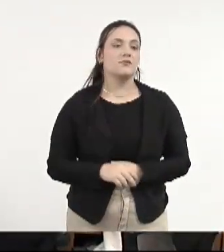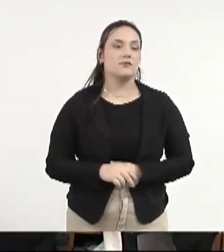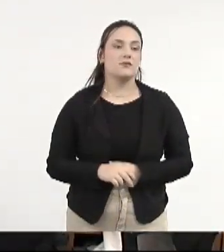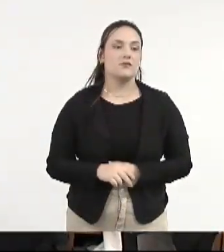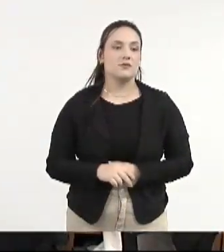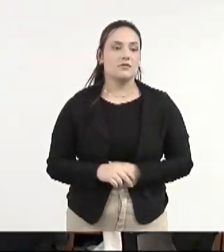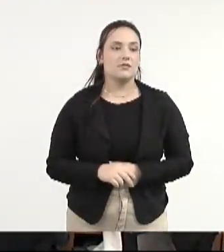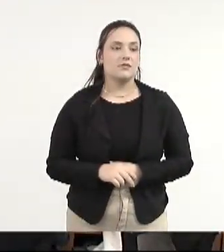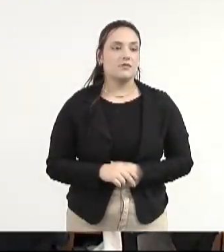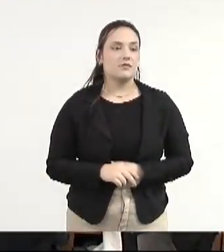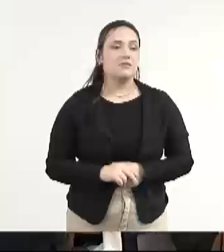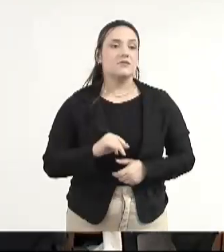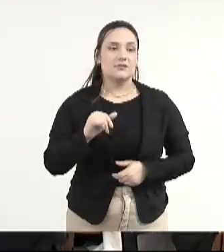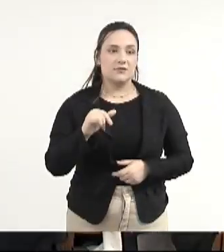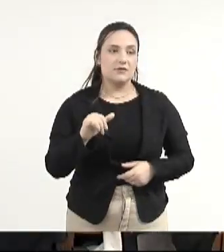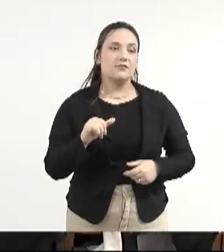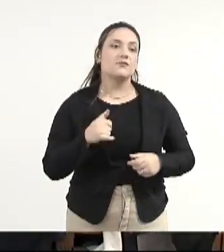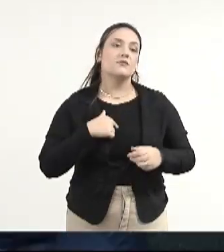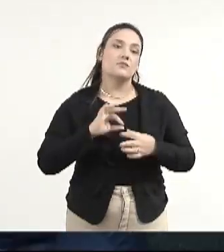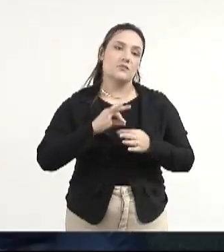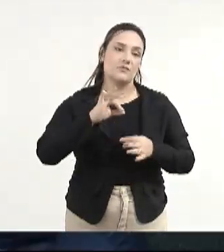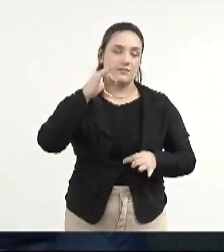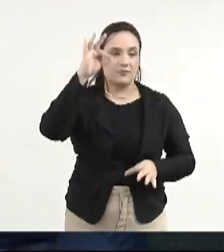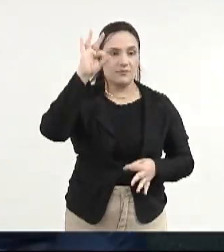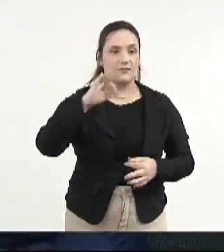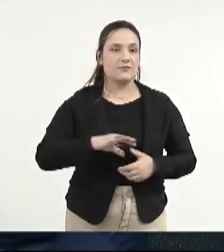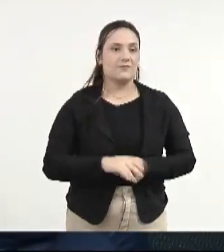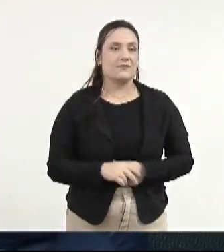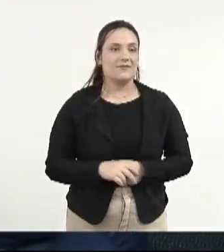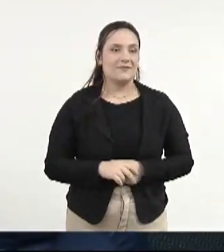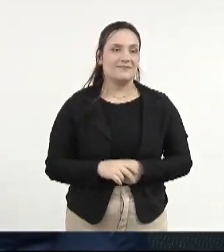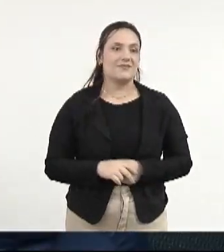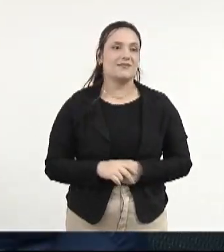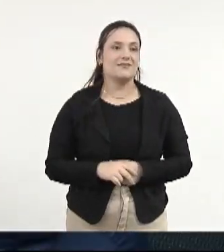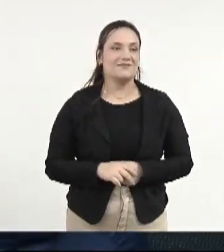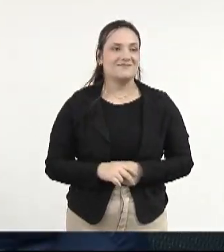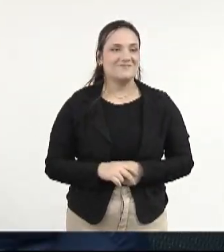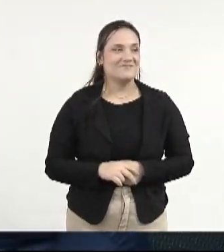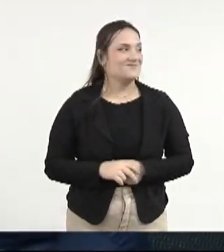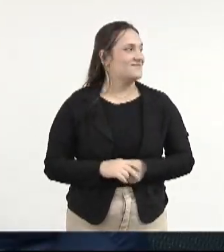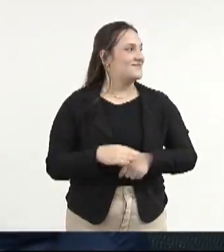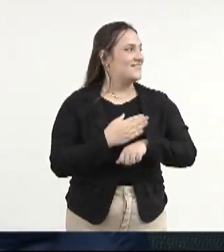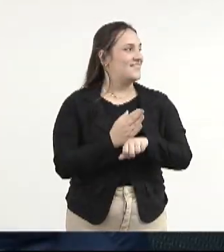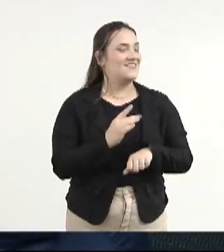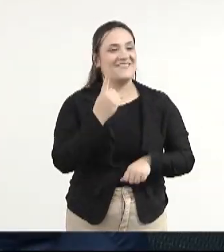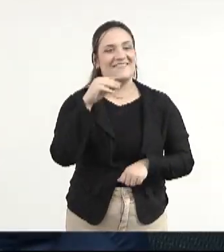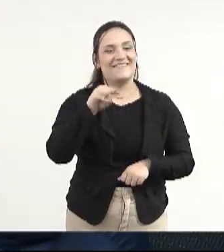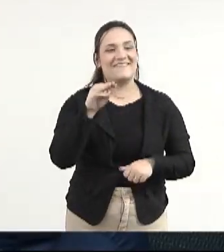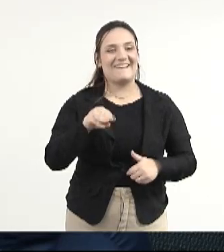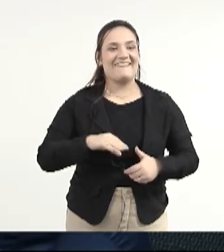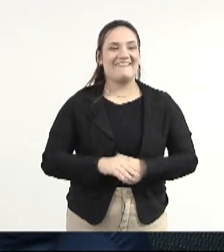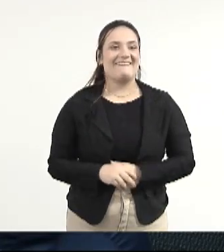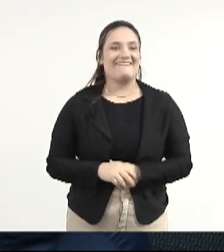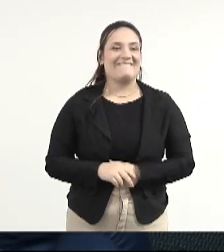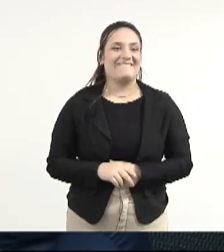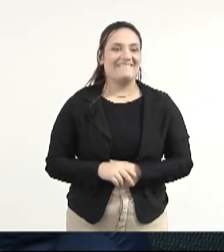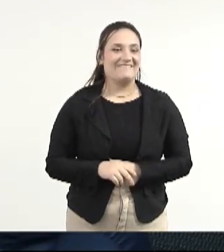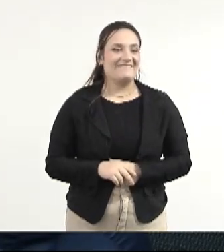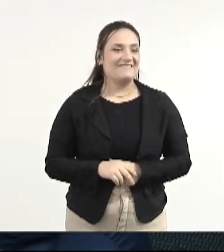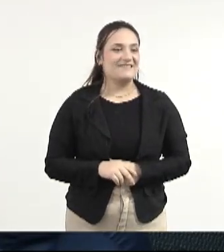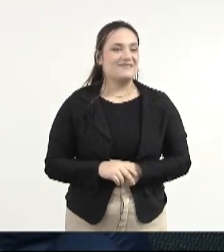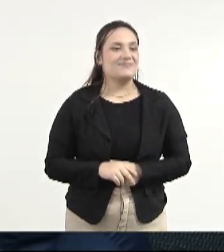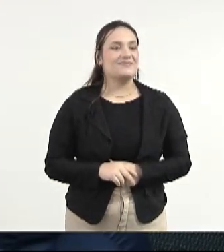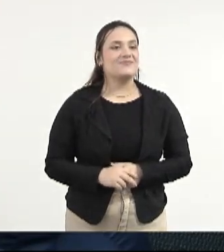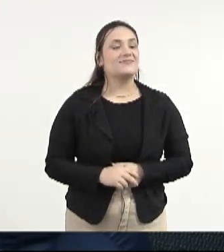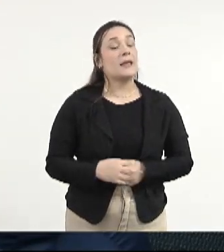Mas se de repente estiver deslanchando, a gente pode Já usar passou os 10. Senhor presidente e demais